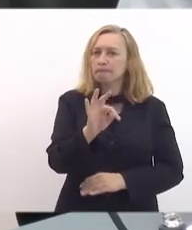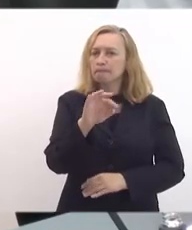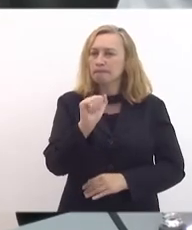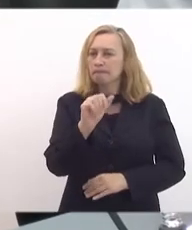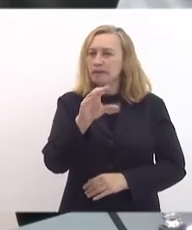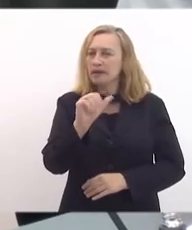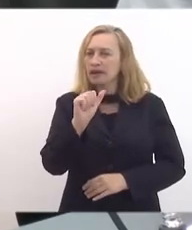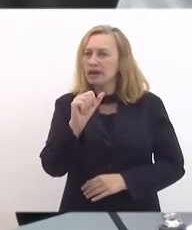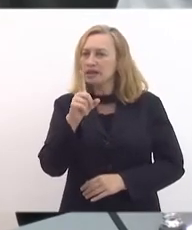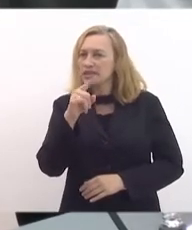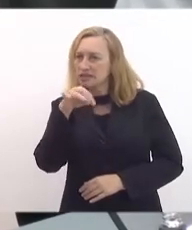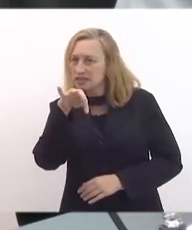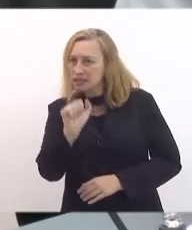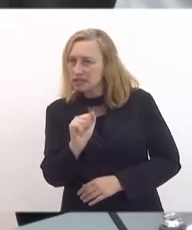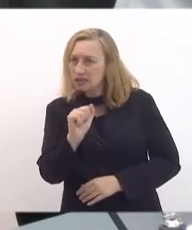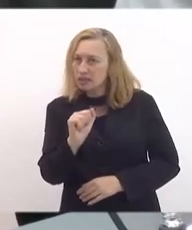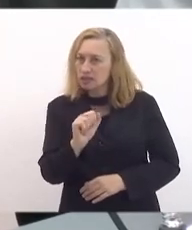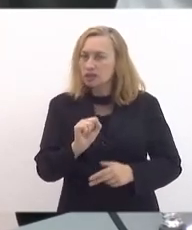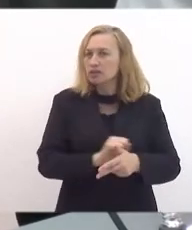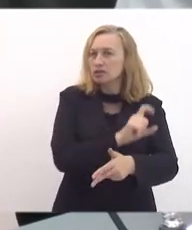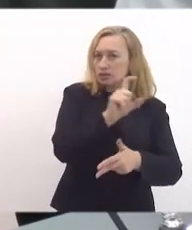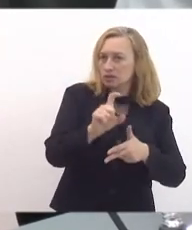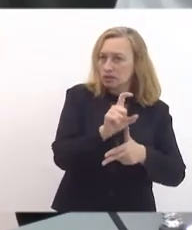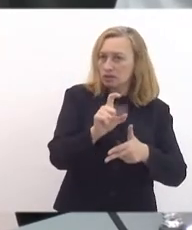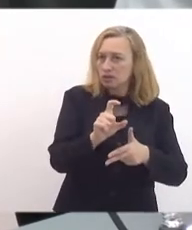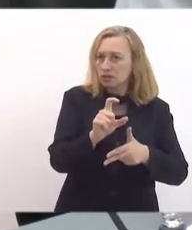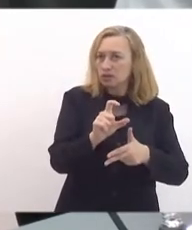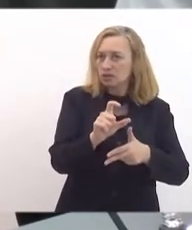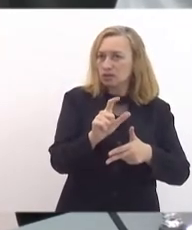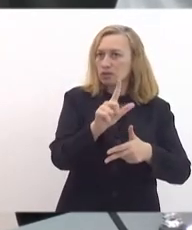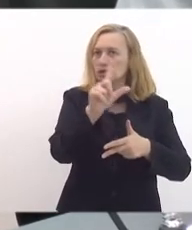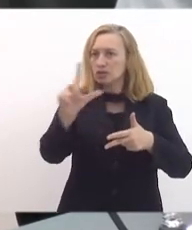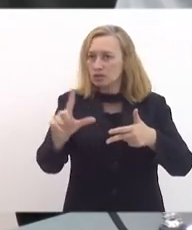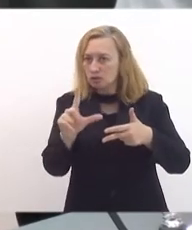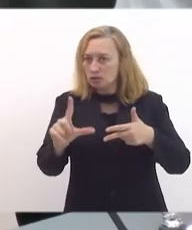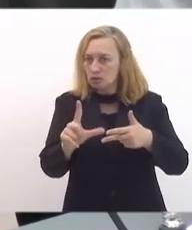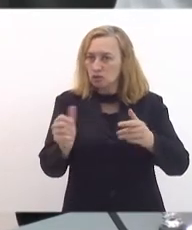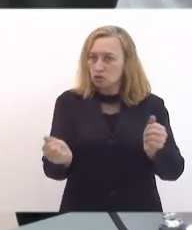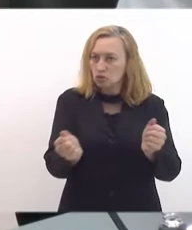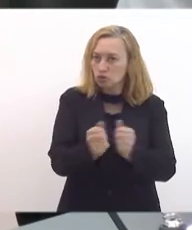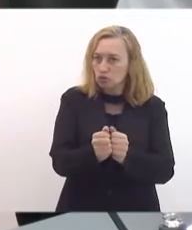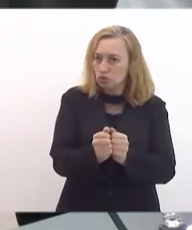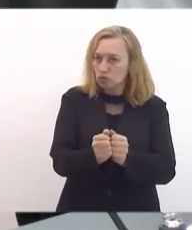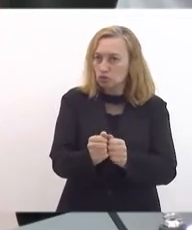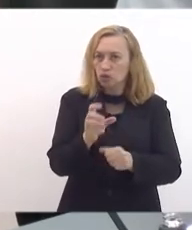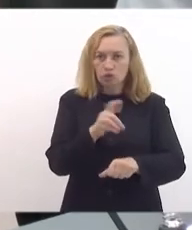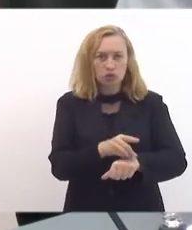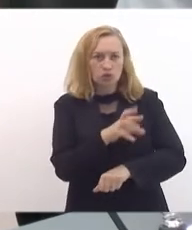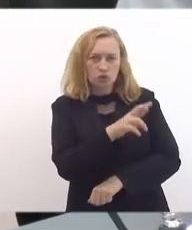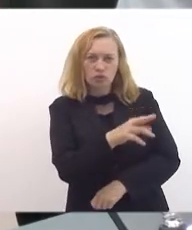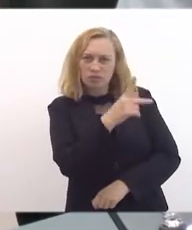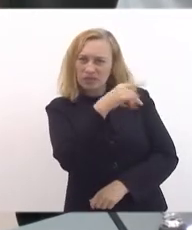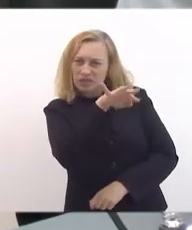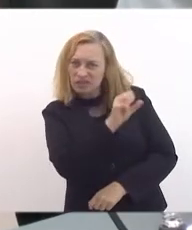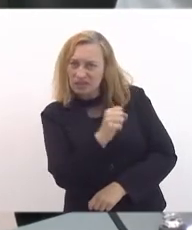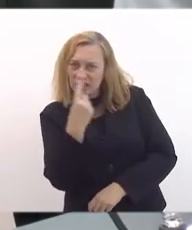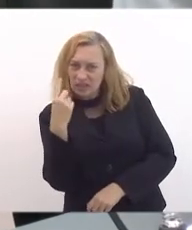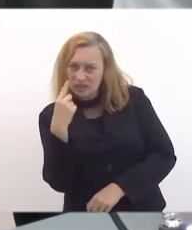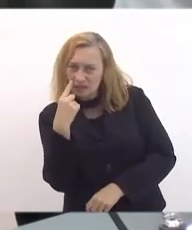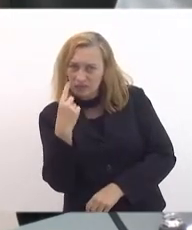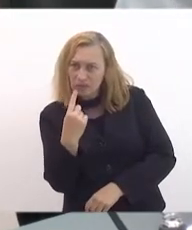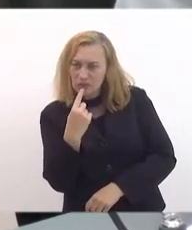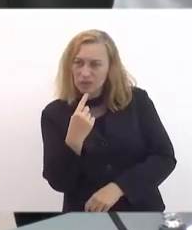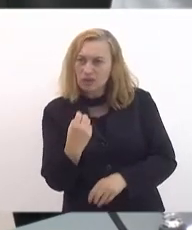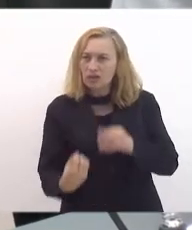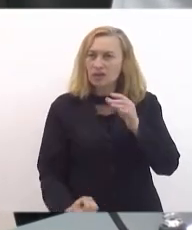e o Executivo junto com legislativo viu Doutora Priscila sacar em